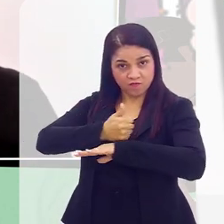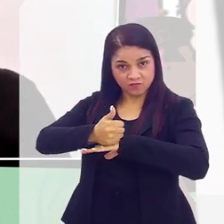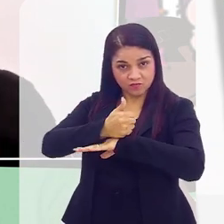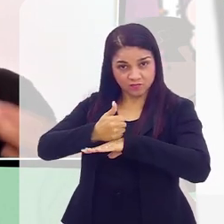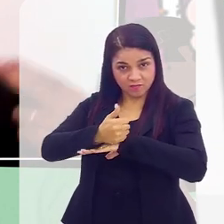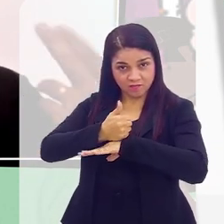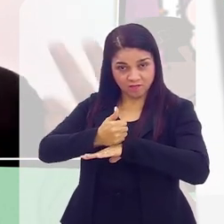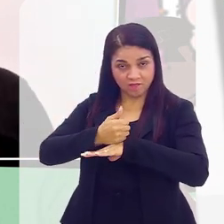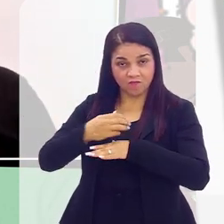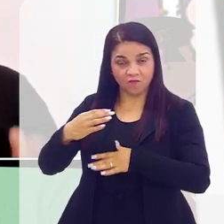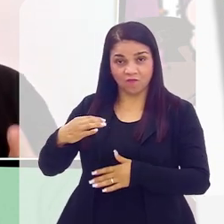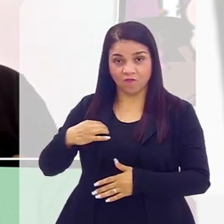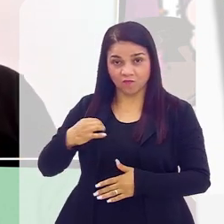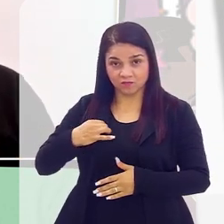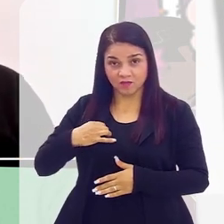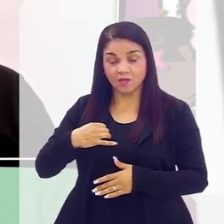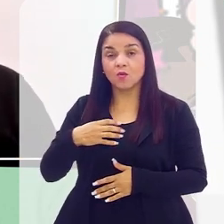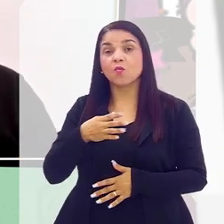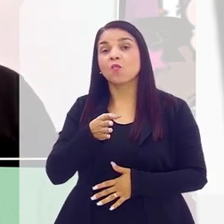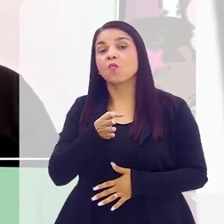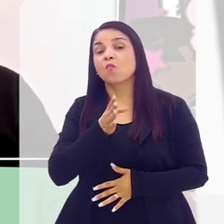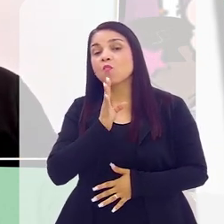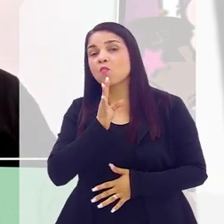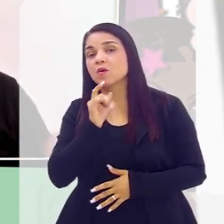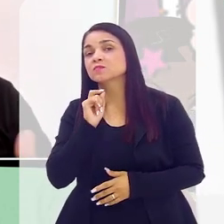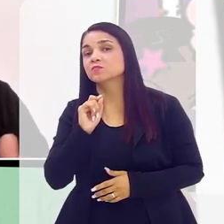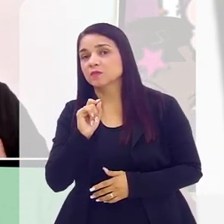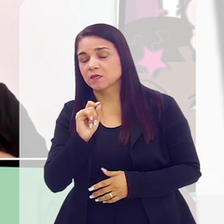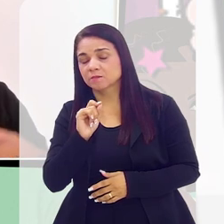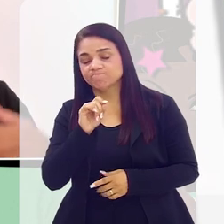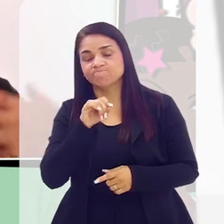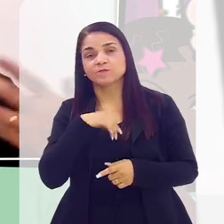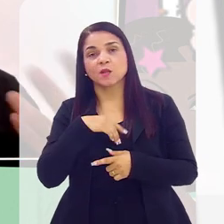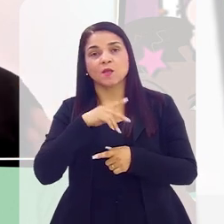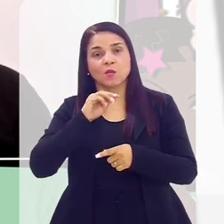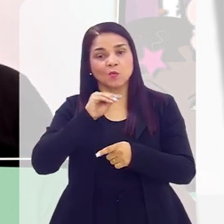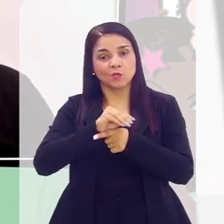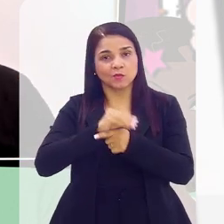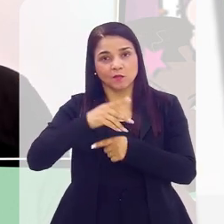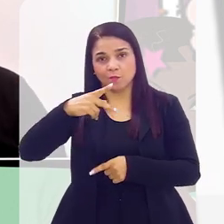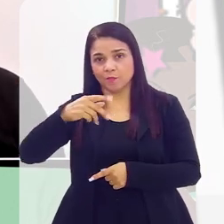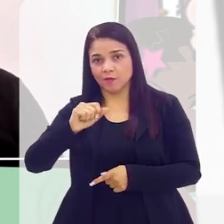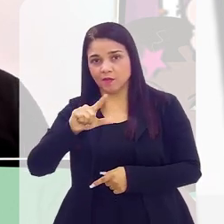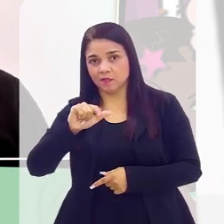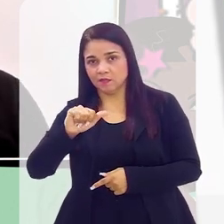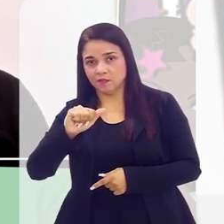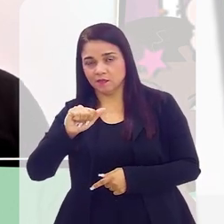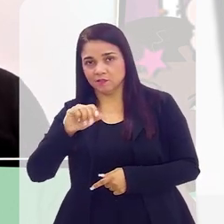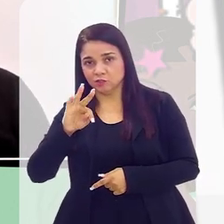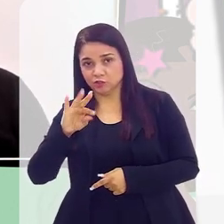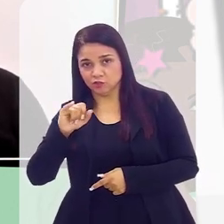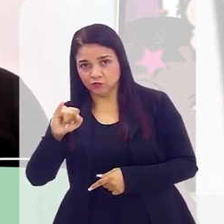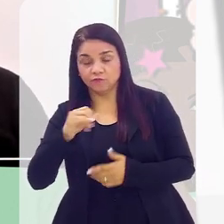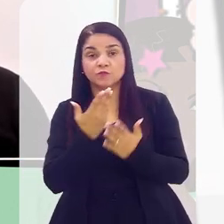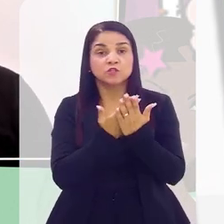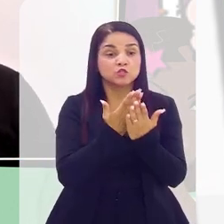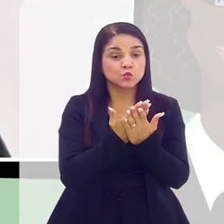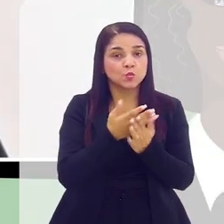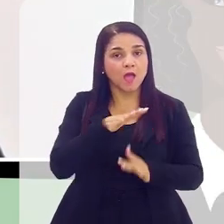voluntário é conhecer cuidados paliativos. De preferência estudar essa área de alguma